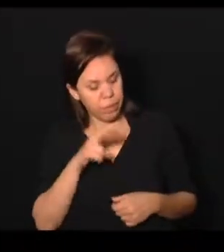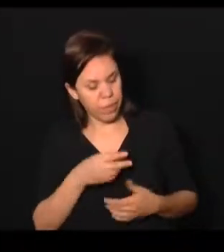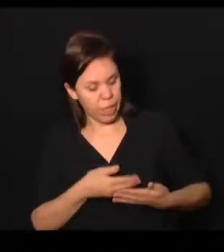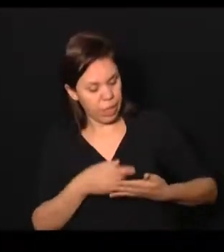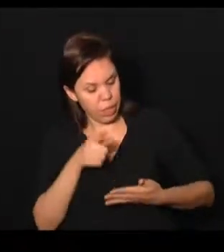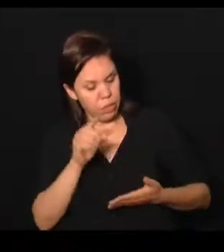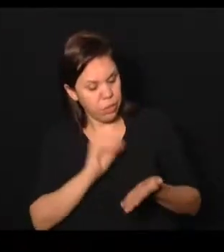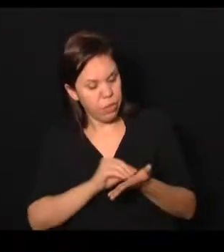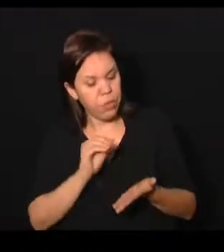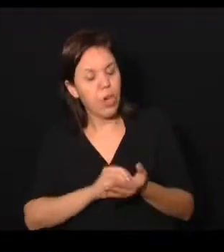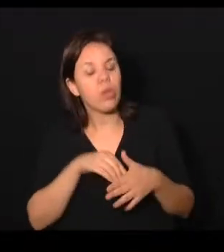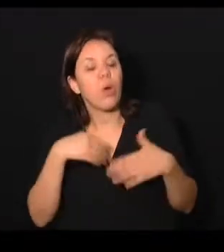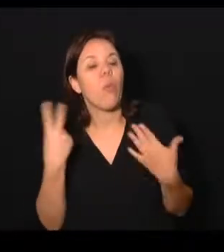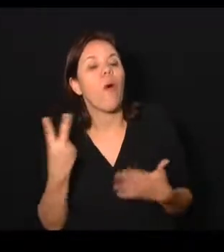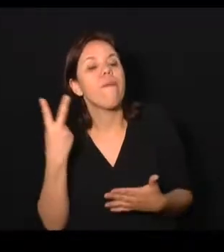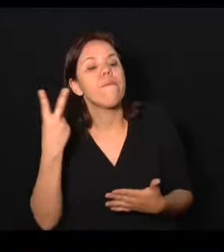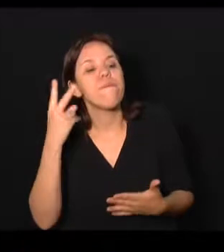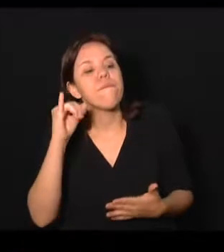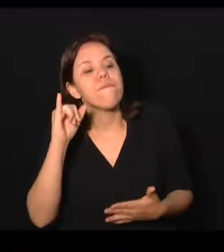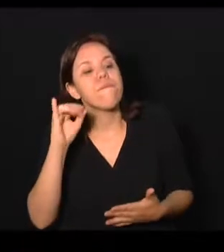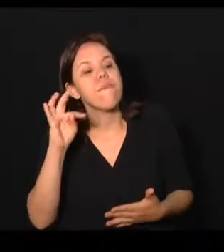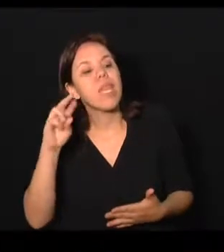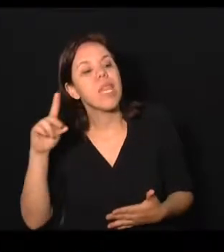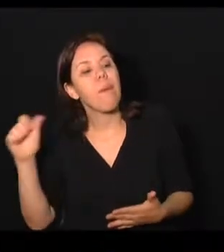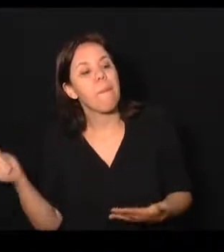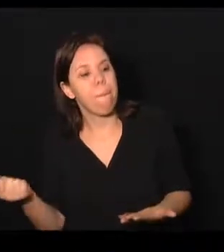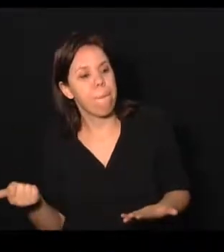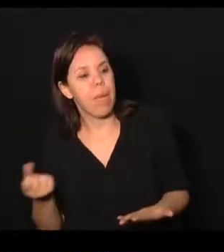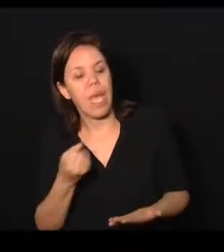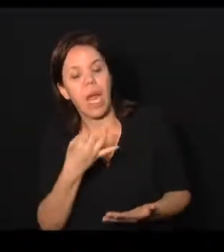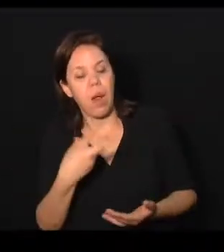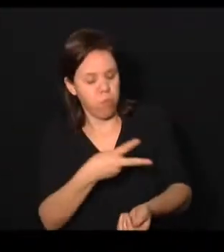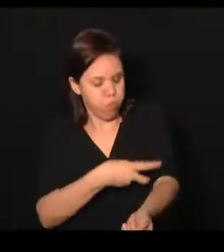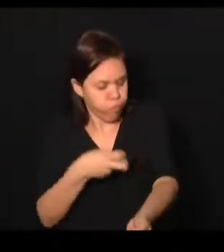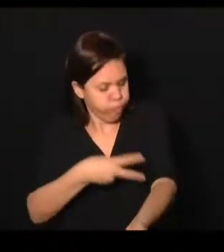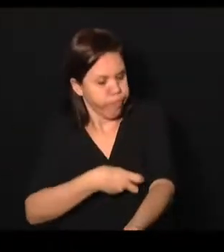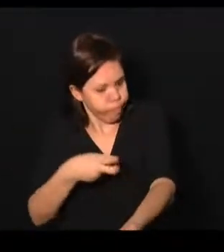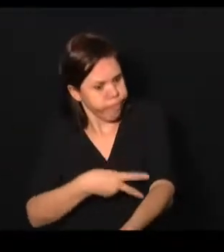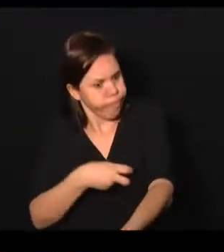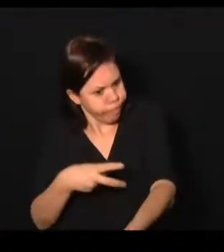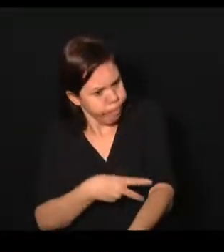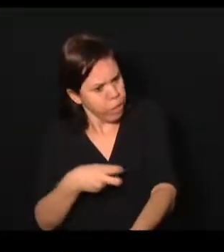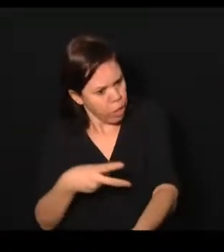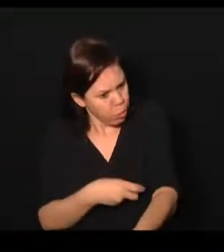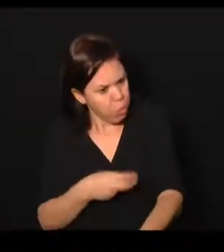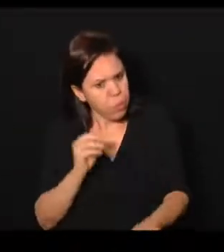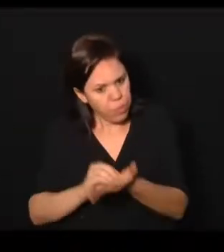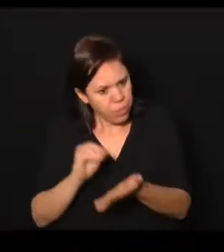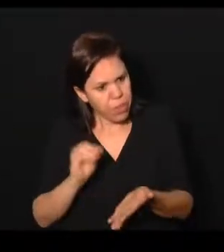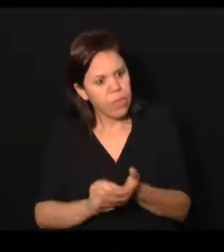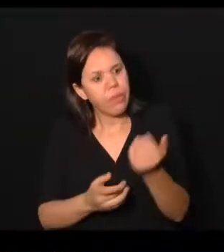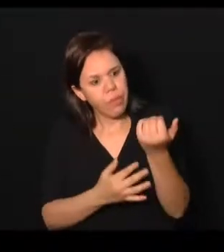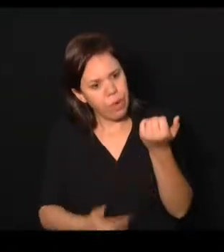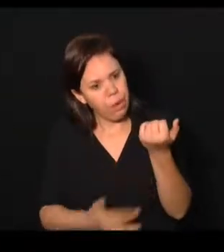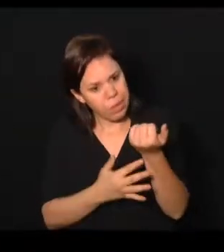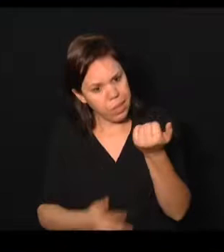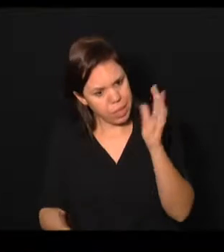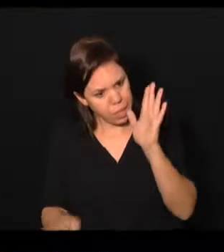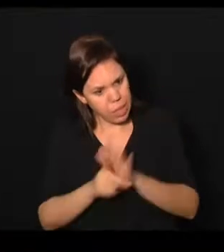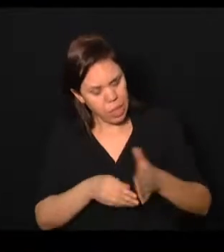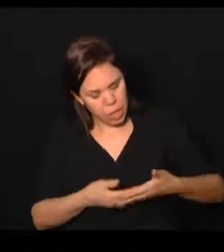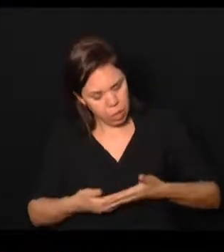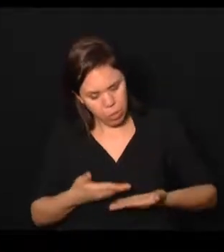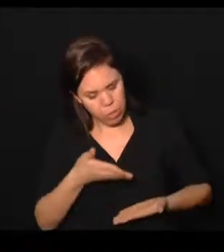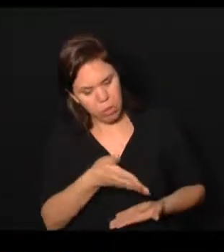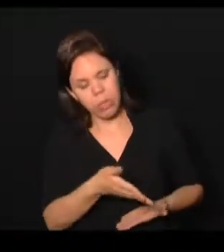de sódio, de cálcio, eu tenho que colher exames para ver. Cada coleta dessa depleta sangue para essas crianças também. Então, ou